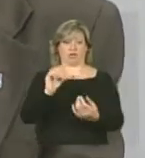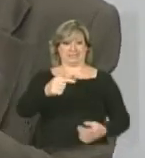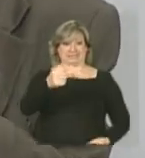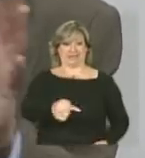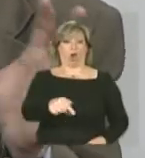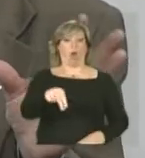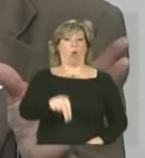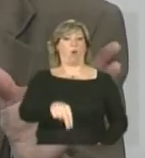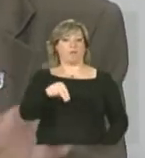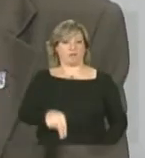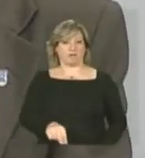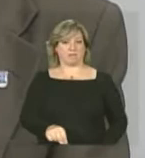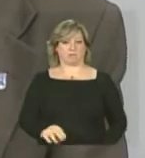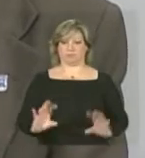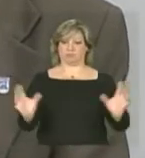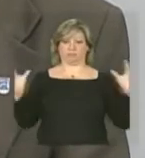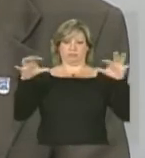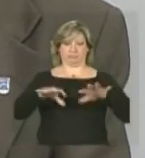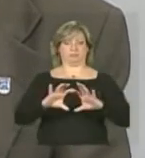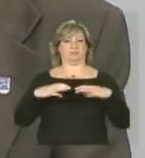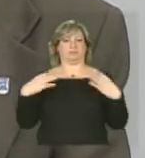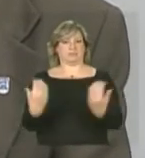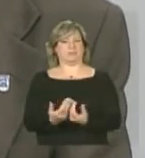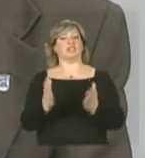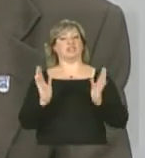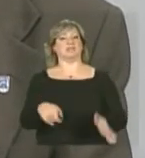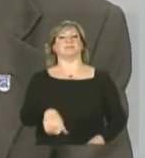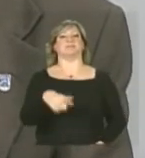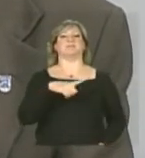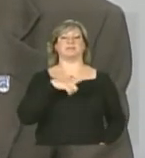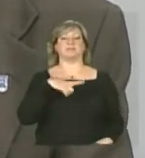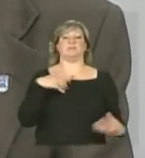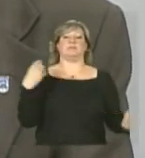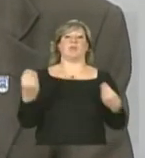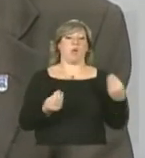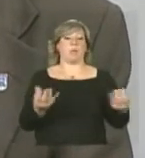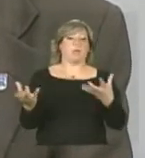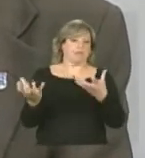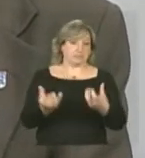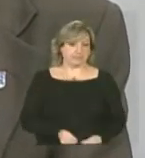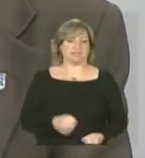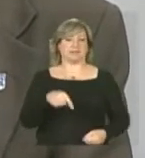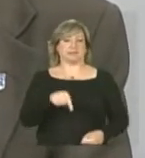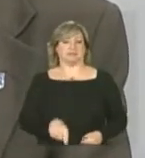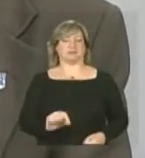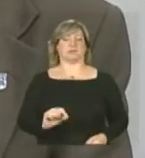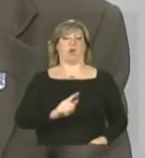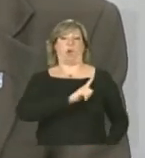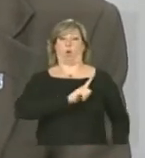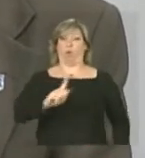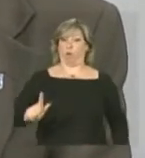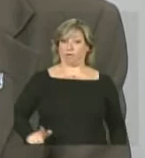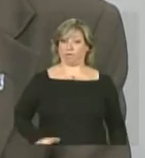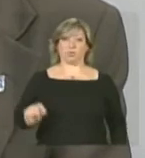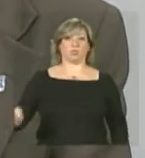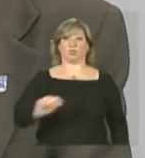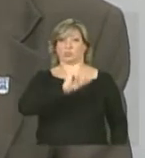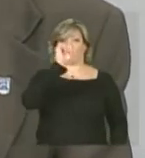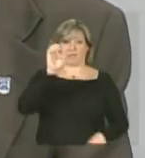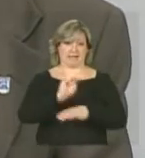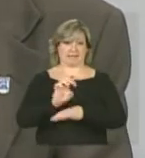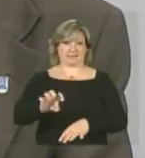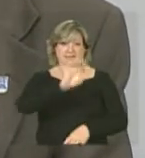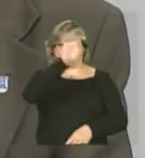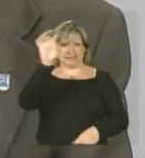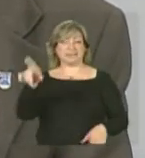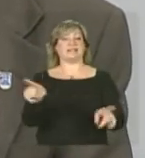na solenidade de abertura, já um ato de adesão de governadores ou dos governos estaduais e do